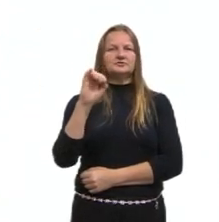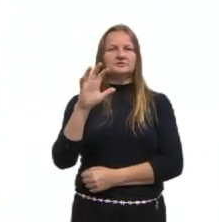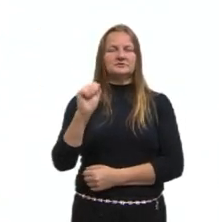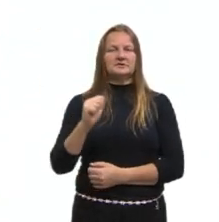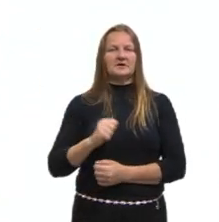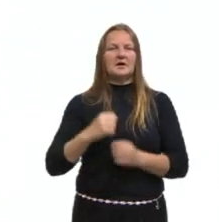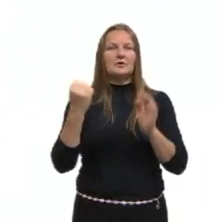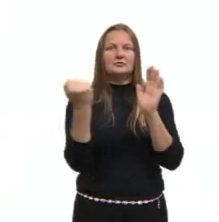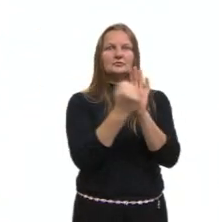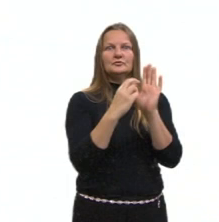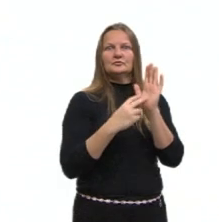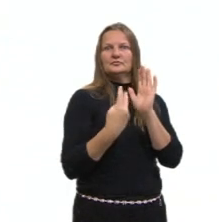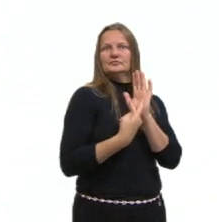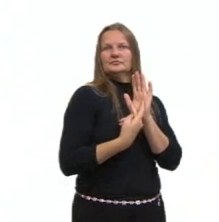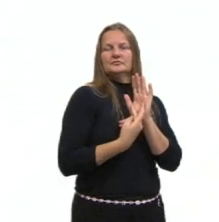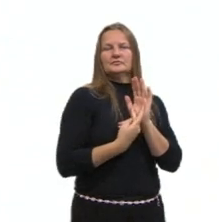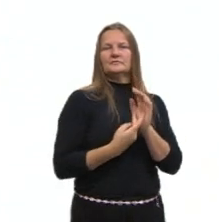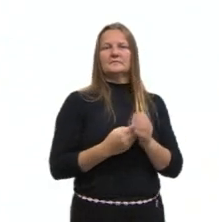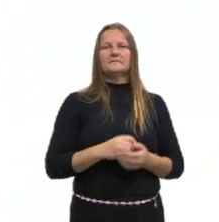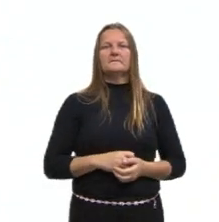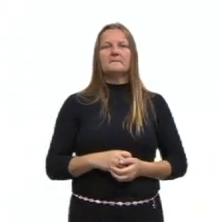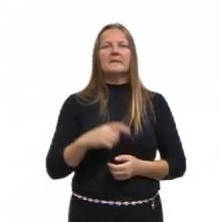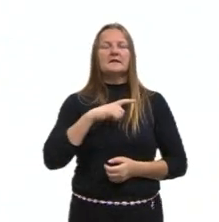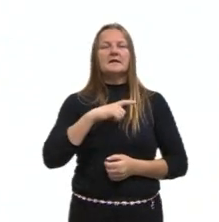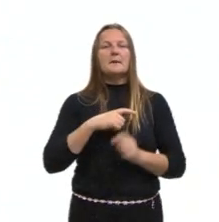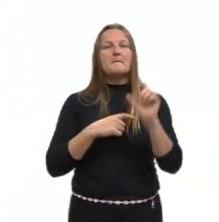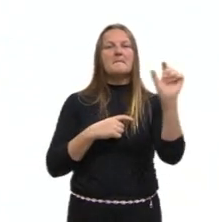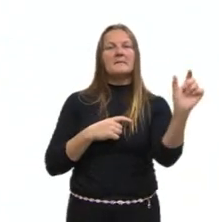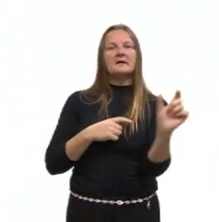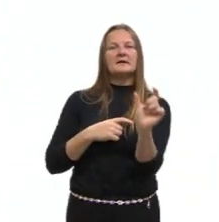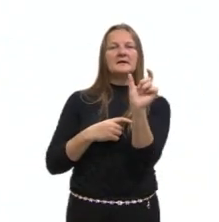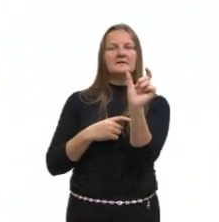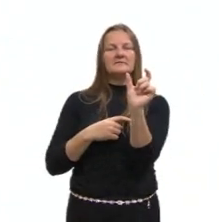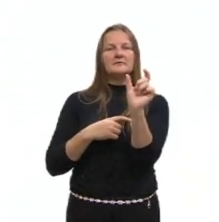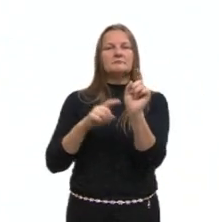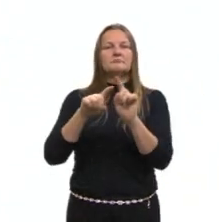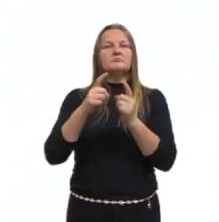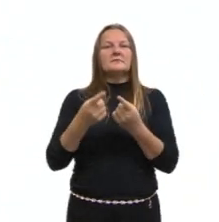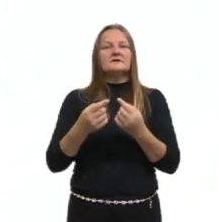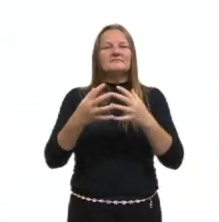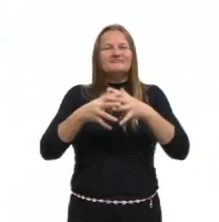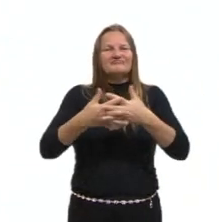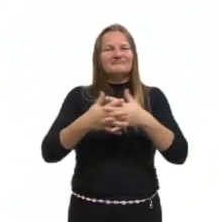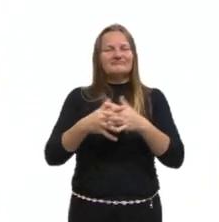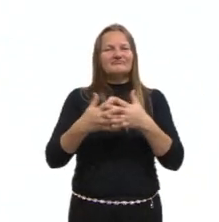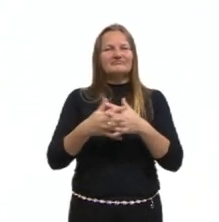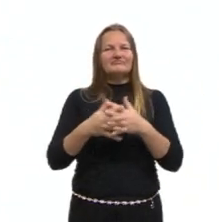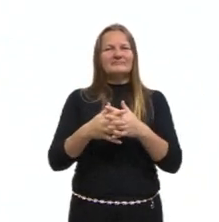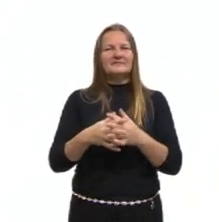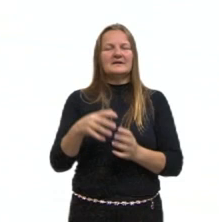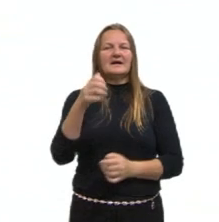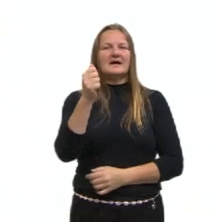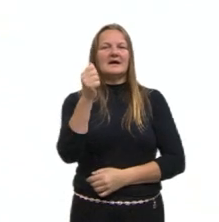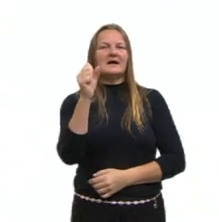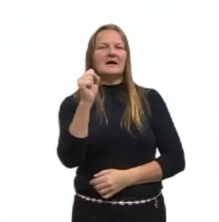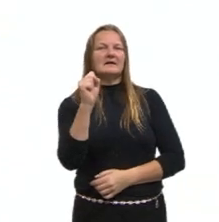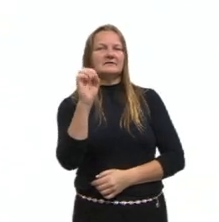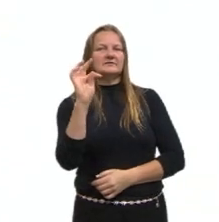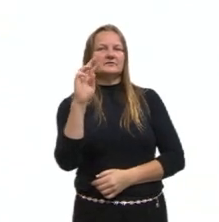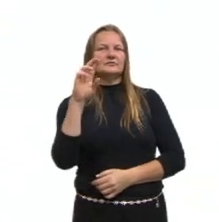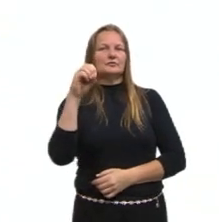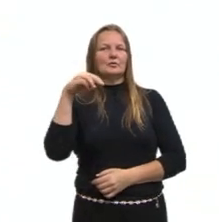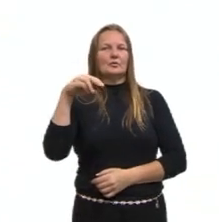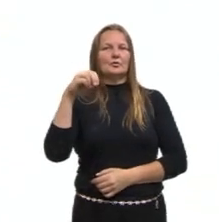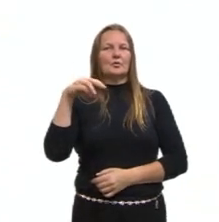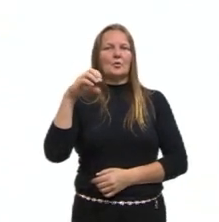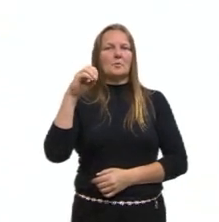que que acontece com astrologia ela usa termo científicos e ela muitas vezes é confundida com astronomia astronomia